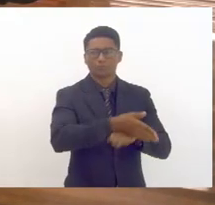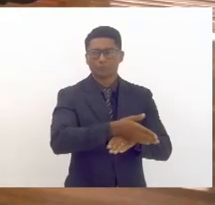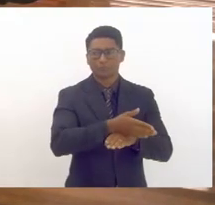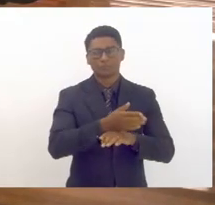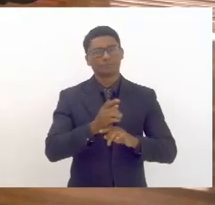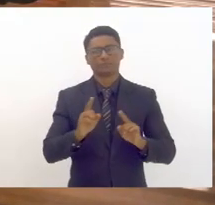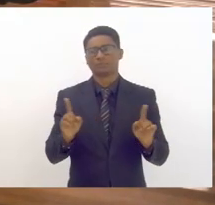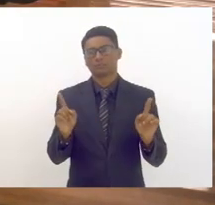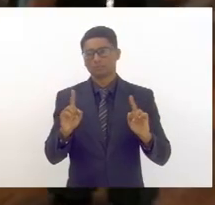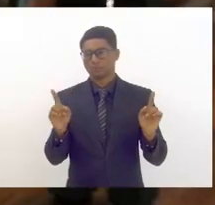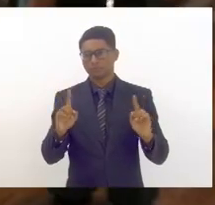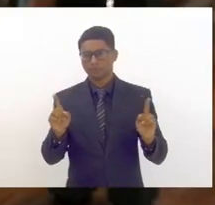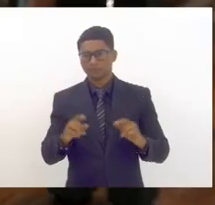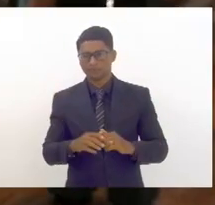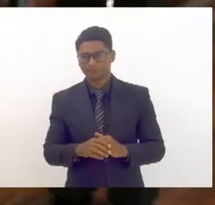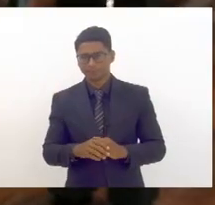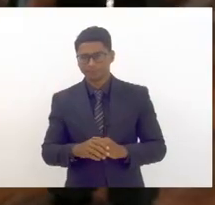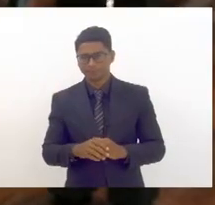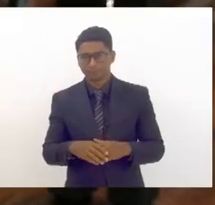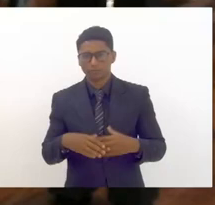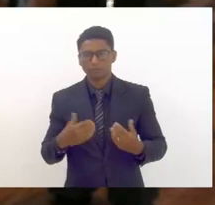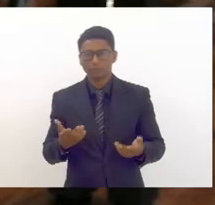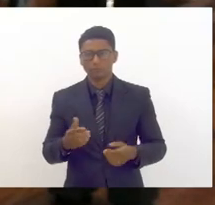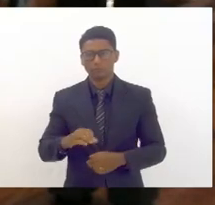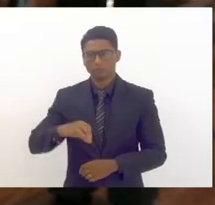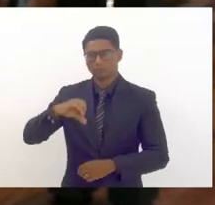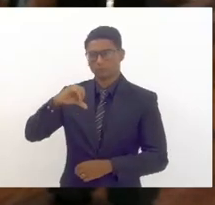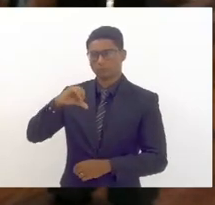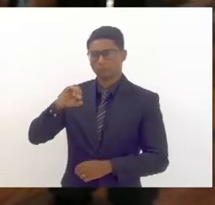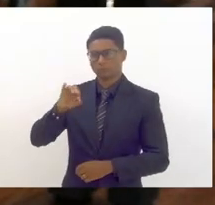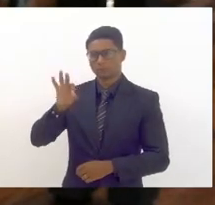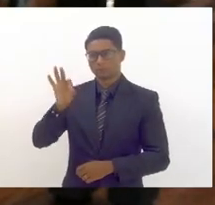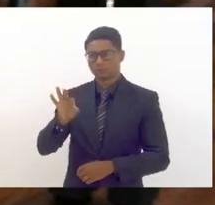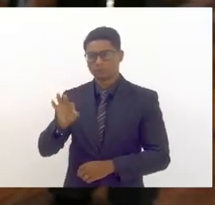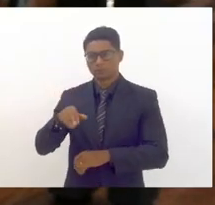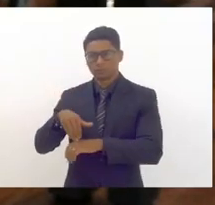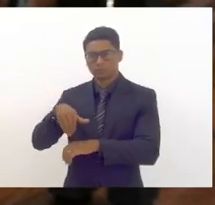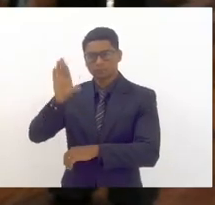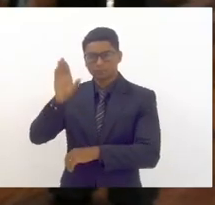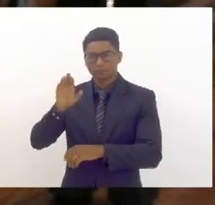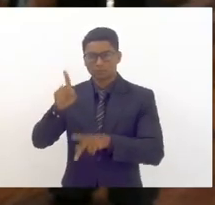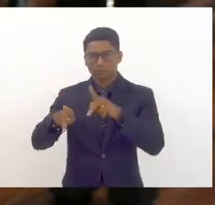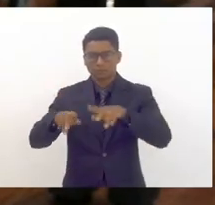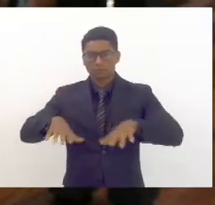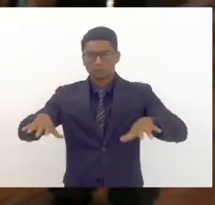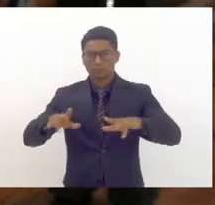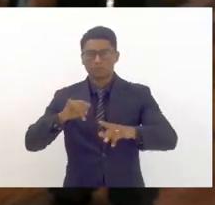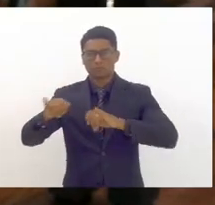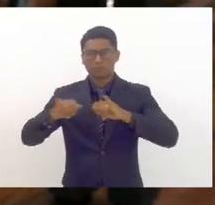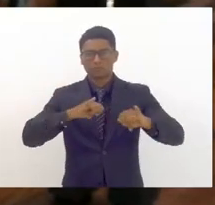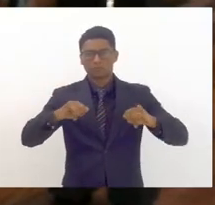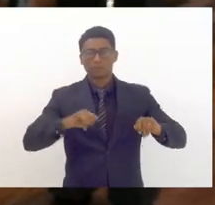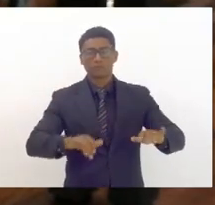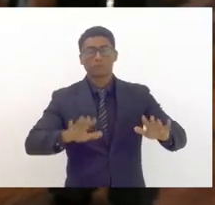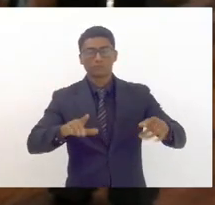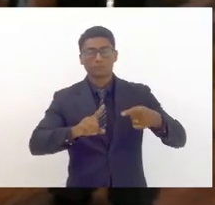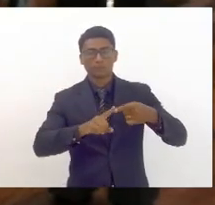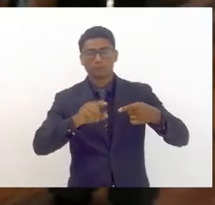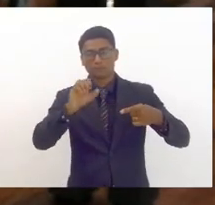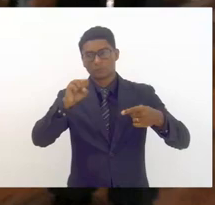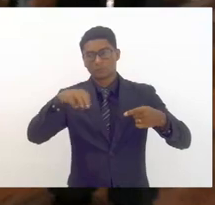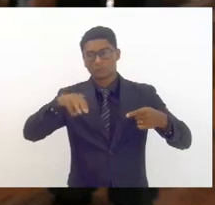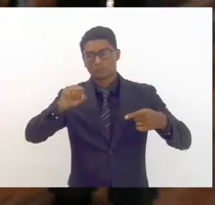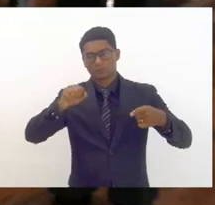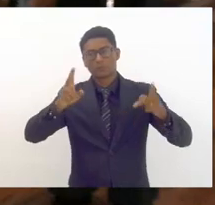vai aumentar praticamente mais de 90%, acho que, da população vai receber esses alertas, mas o SMS ele vai continuar lá